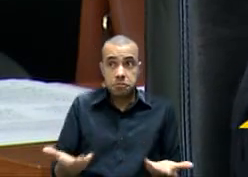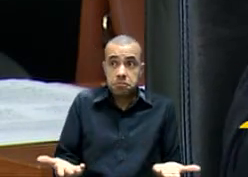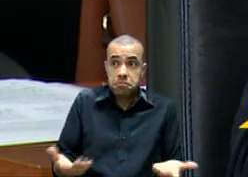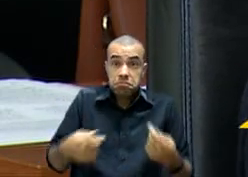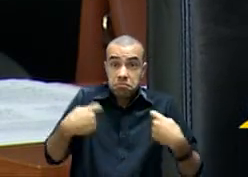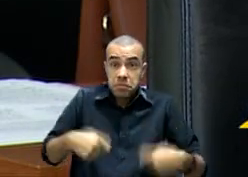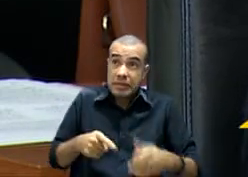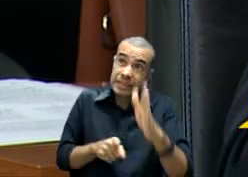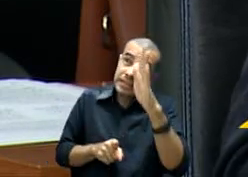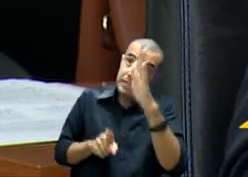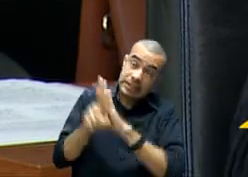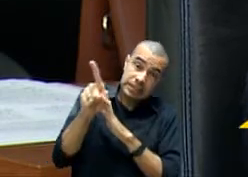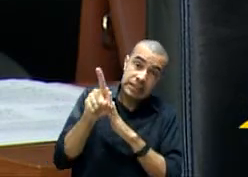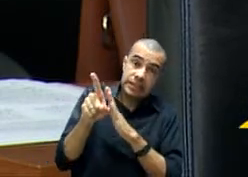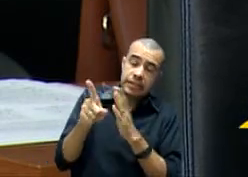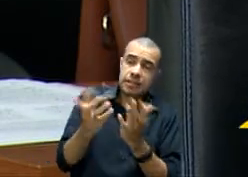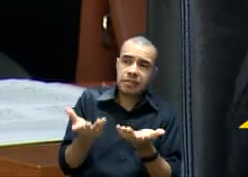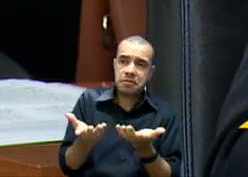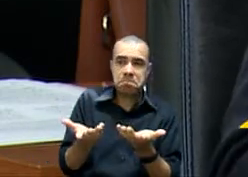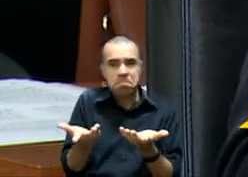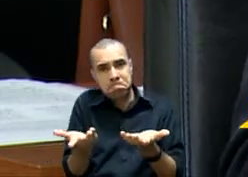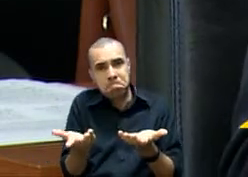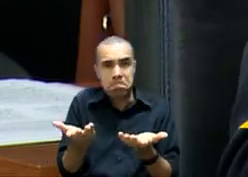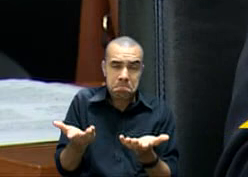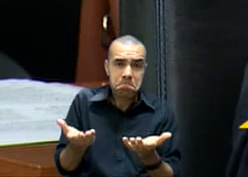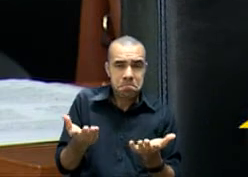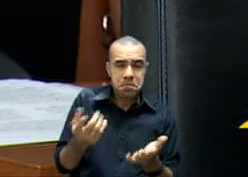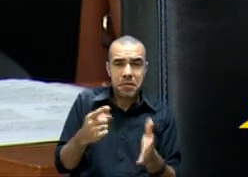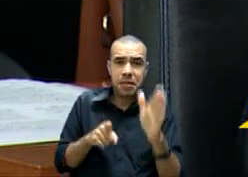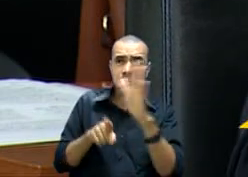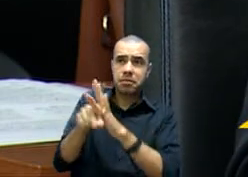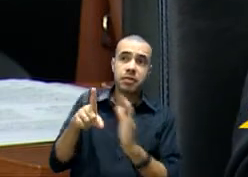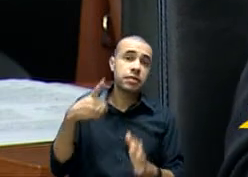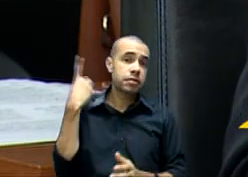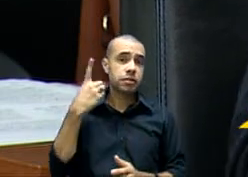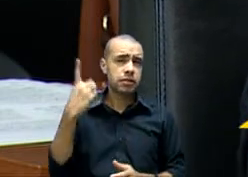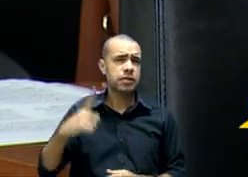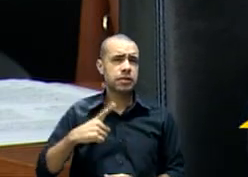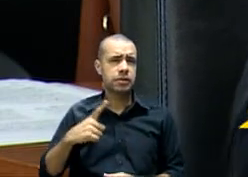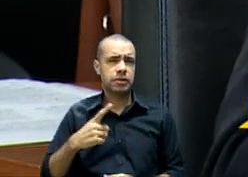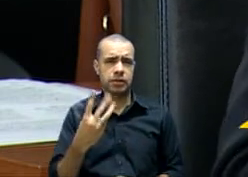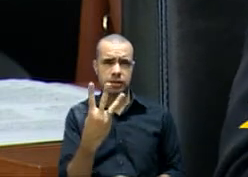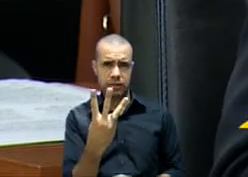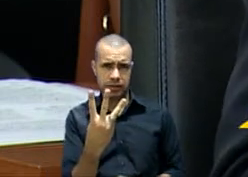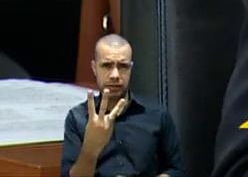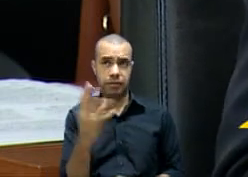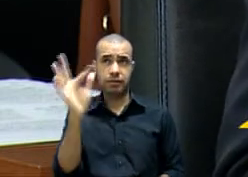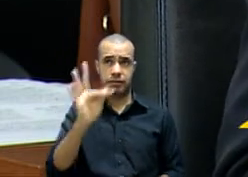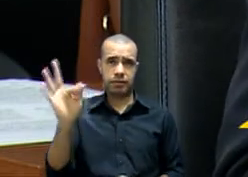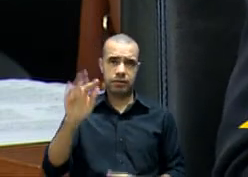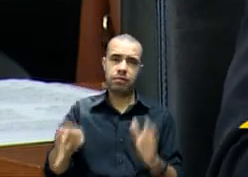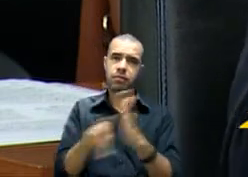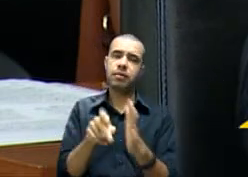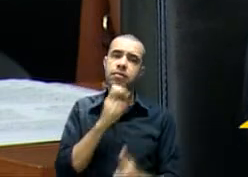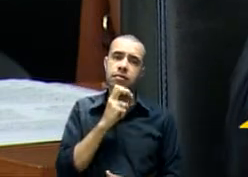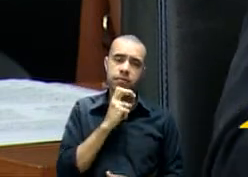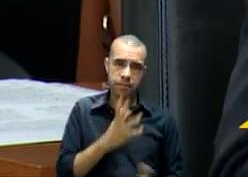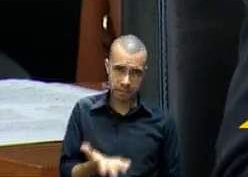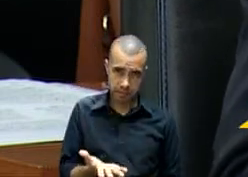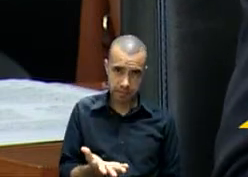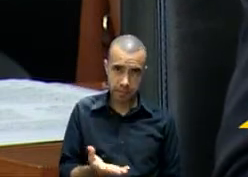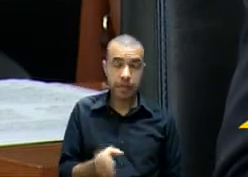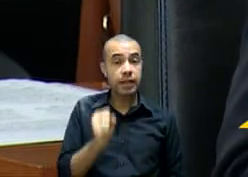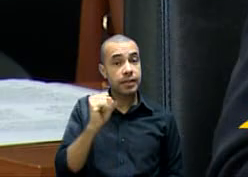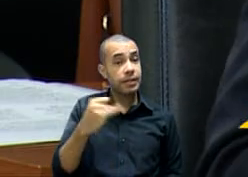não... Okay. Os nossos deputados, nós temos 3 deputados federais pela cidade. se nós